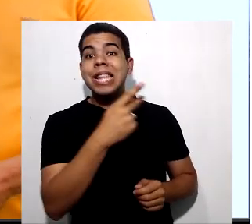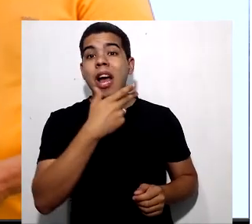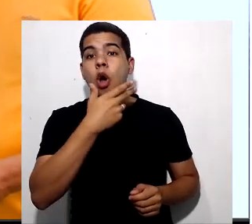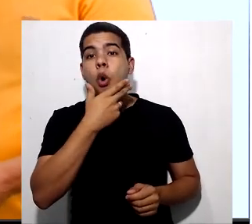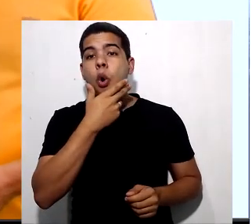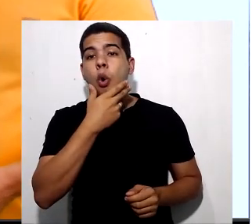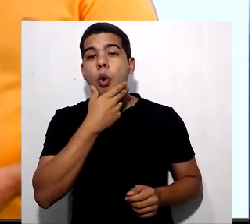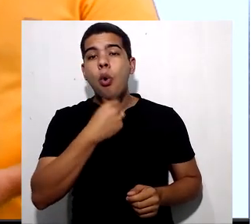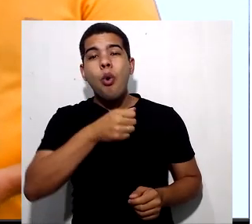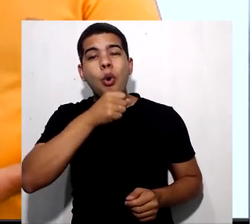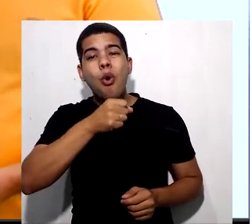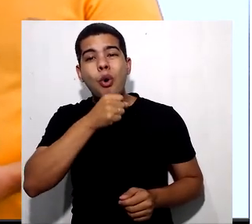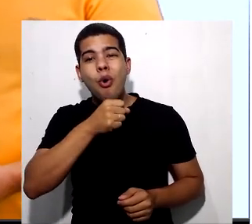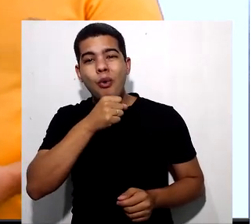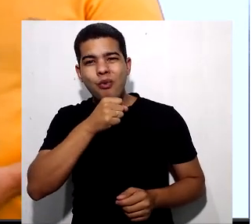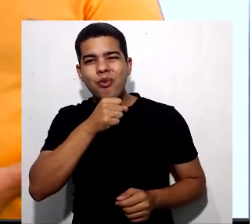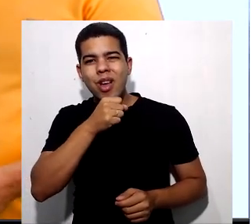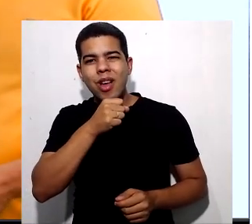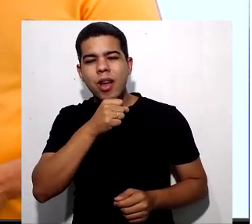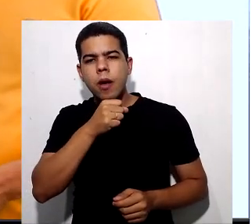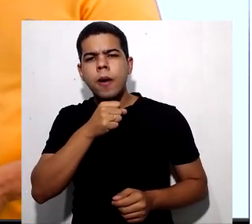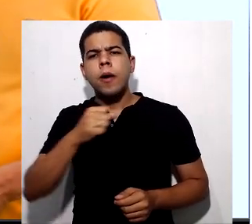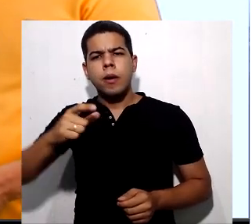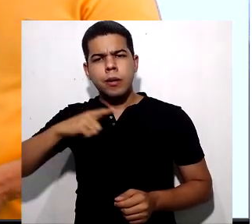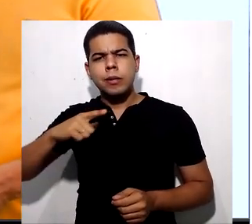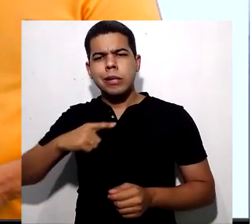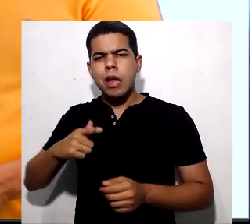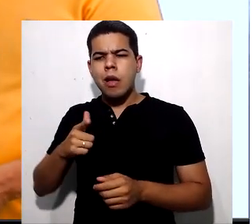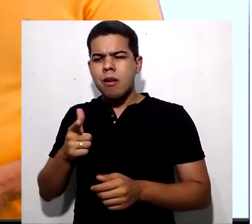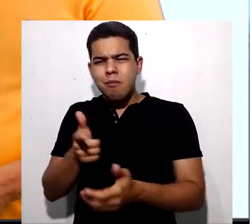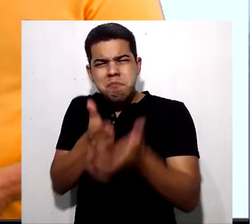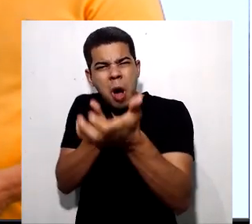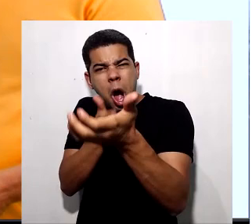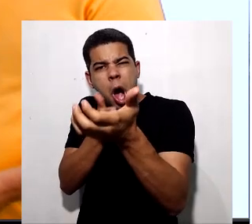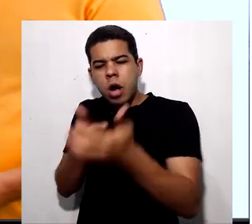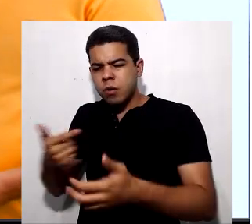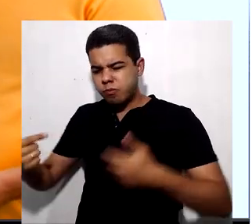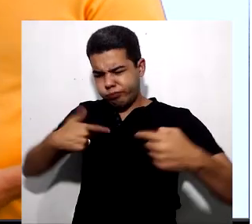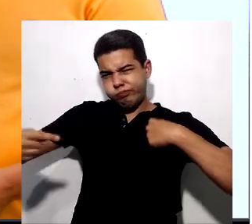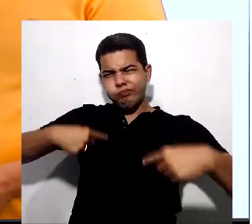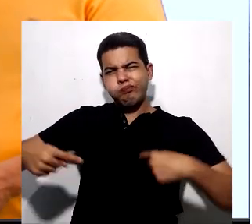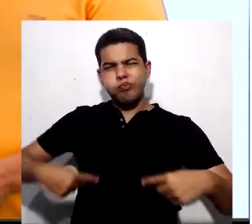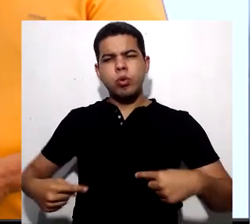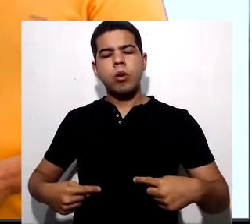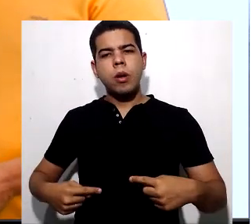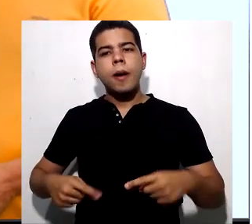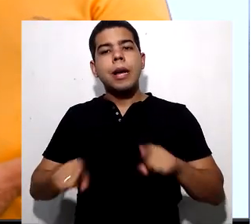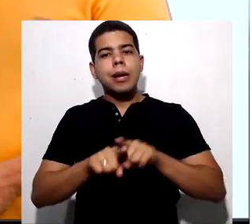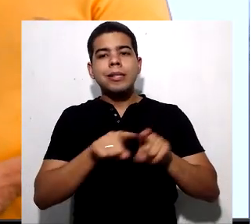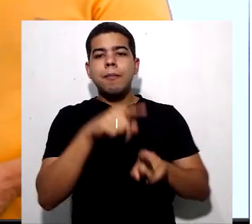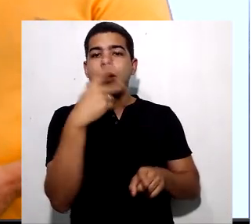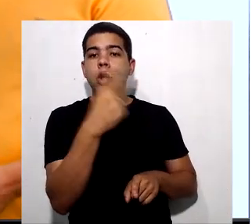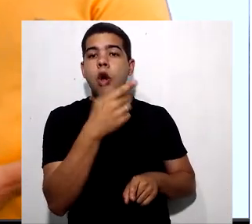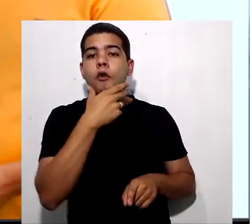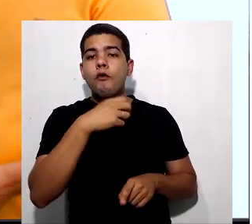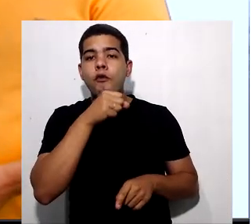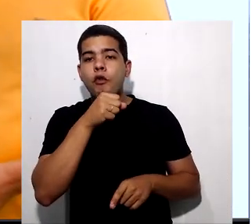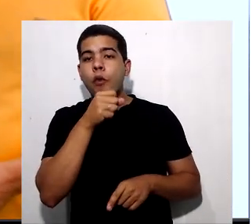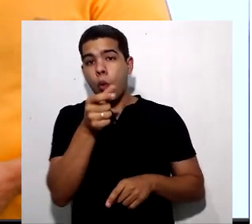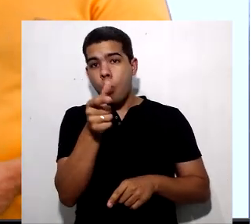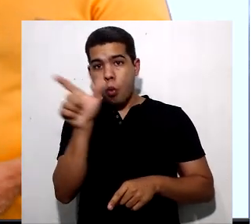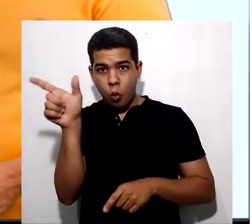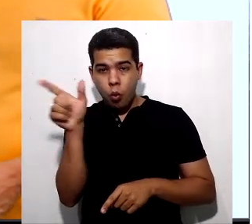fuzilado. E o avô paterno dela foi um grande, não rabino, mas sim foi um grande religioso,